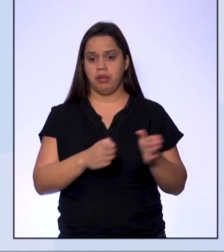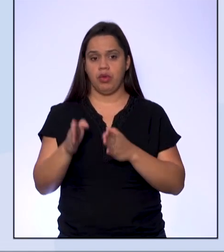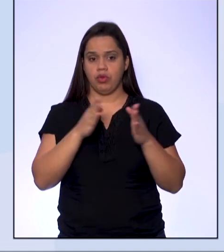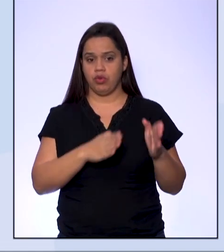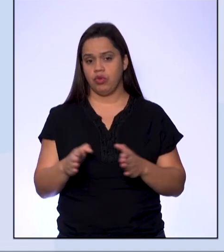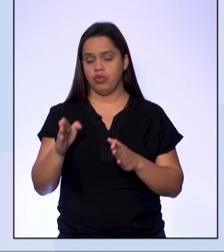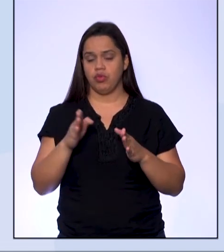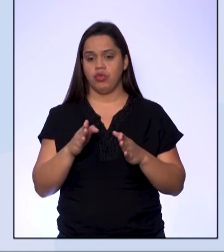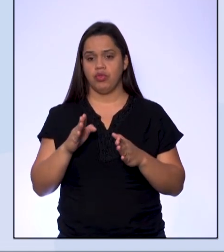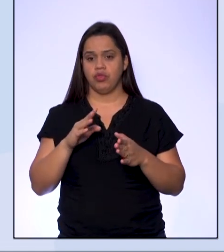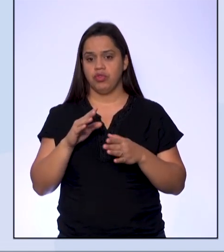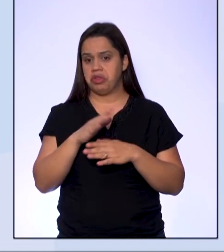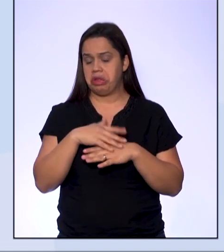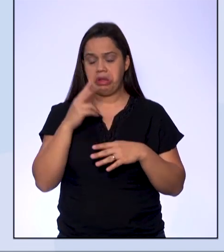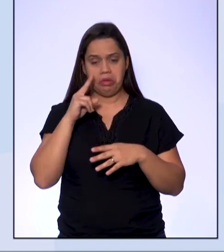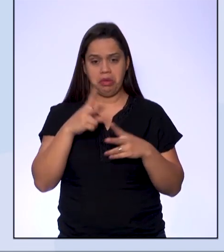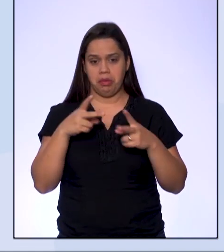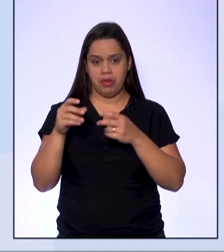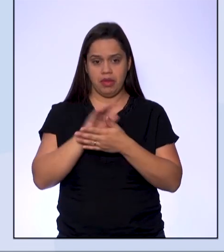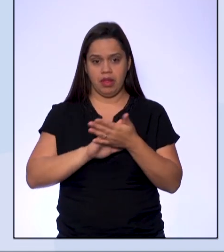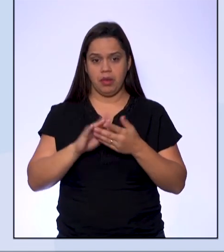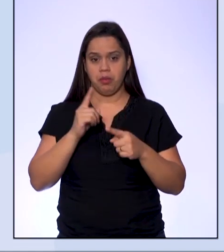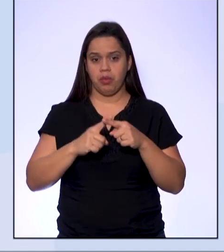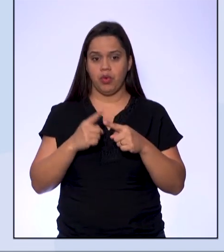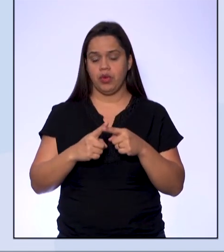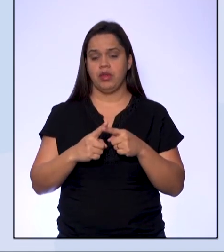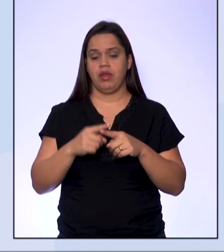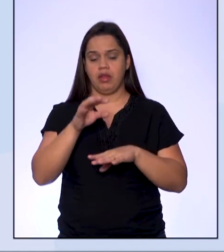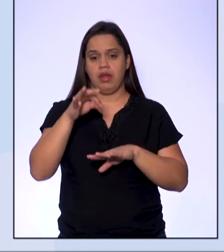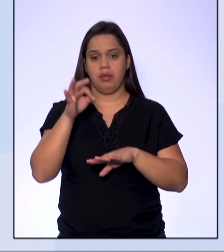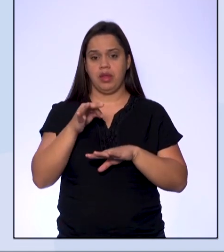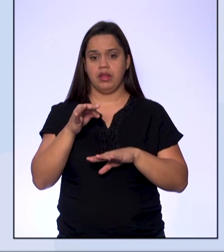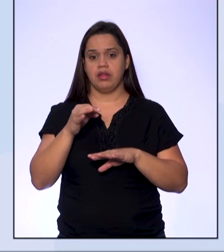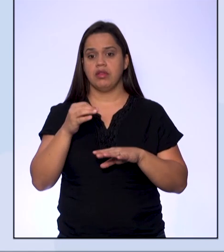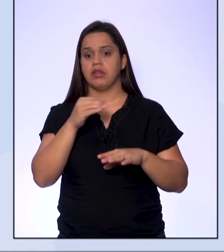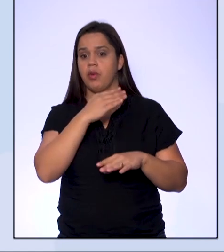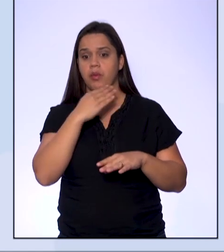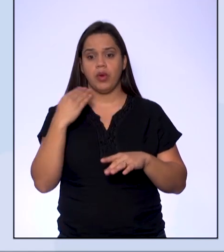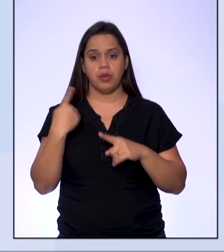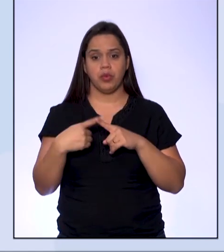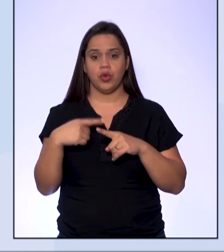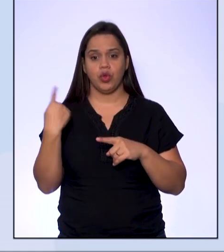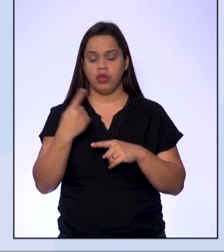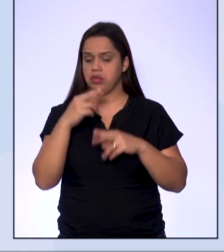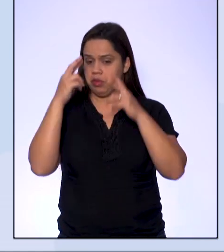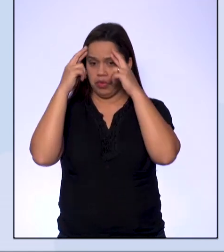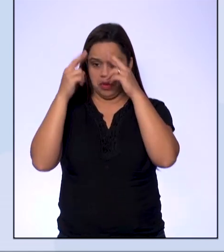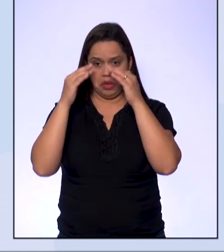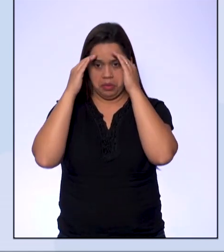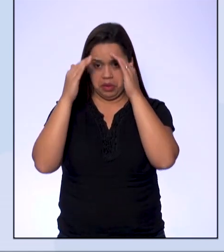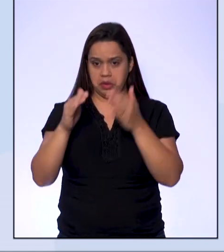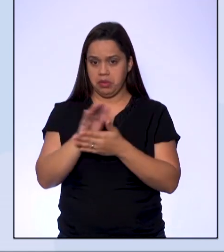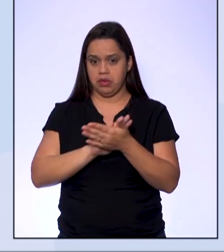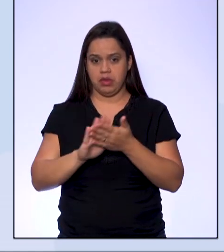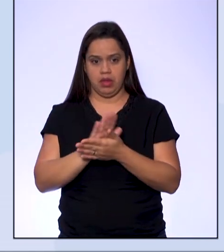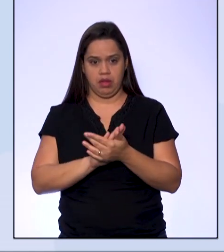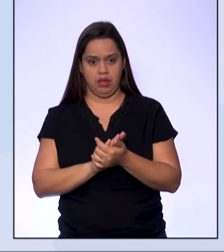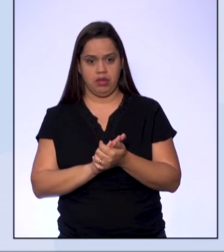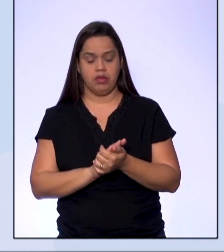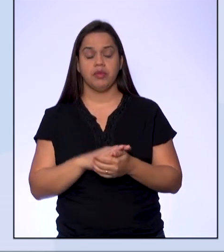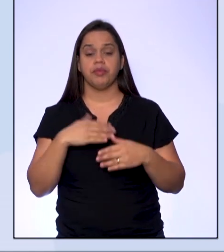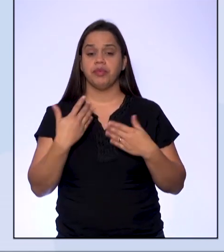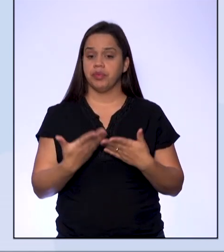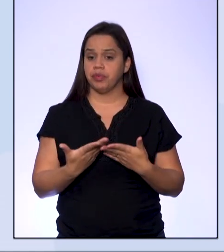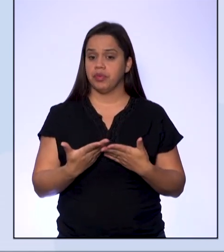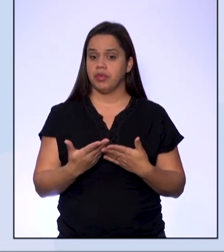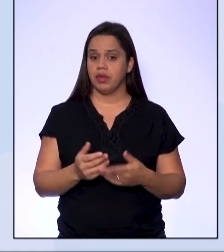no planeta, elas estão morrendo, pois não somos capazes de respeitá-las. As palavras